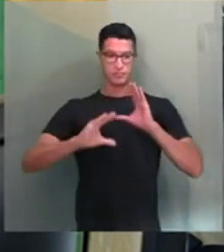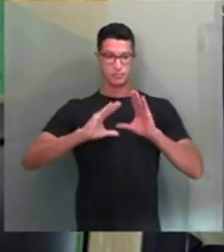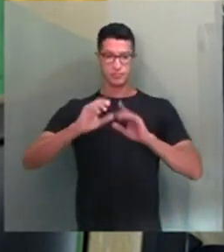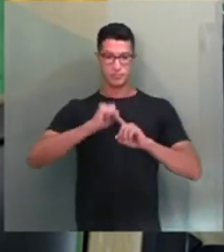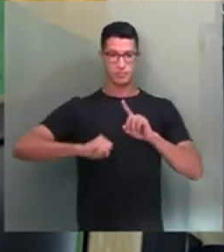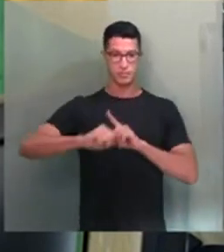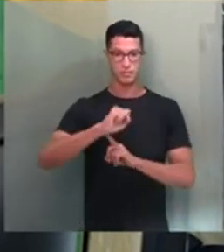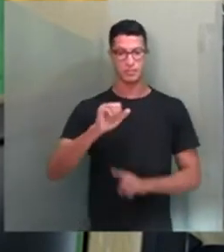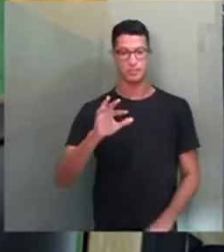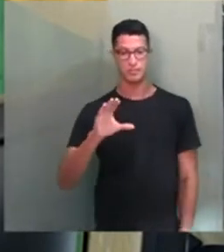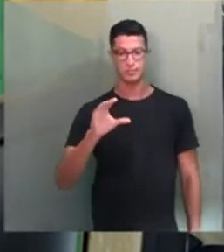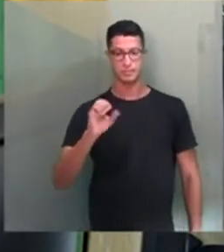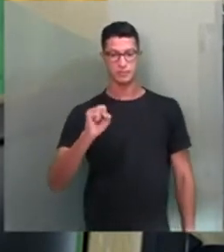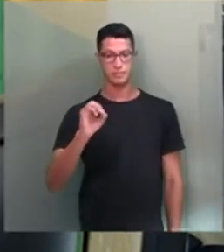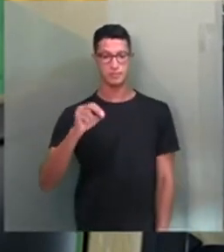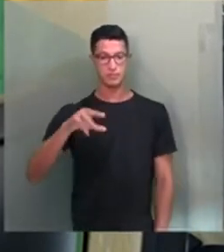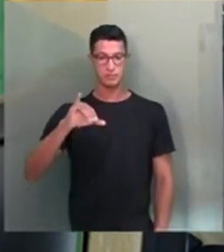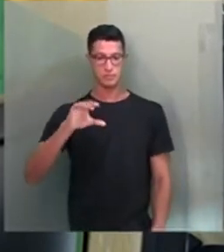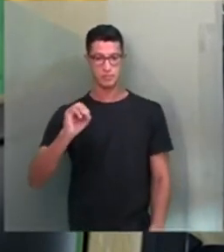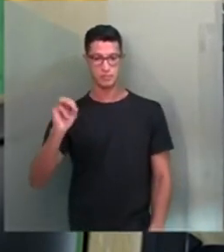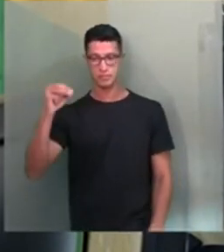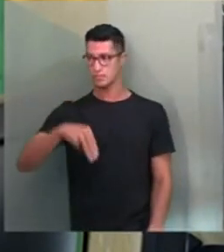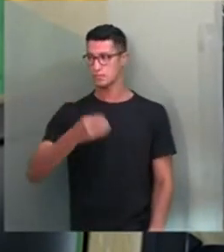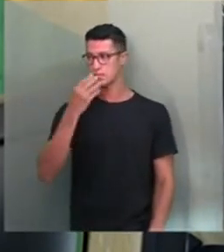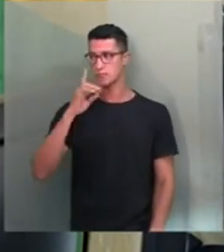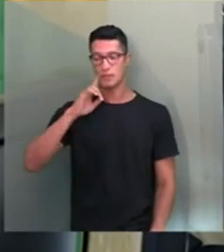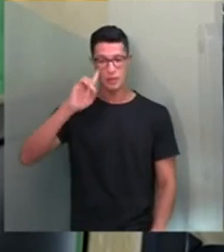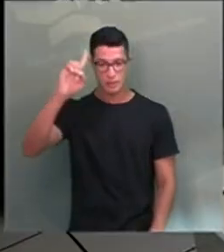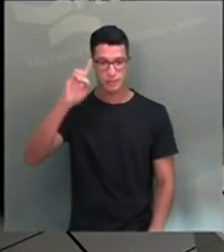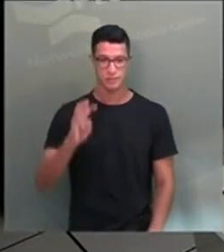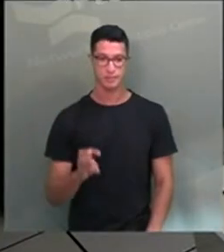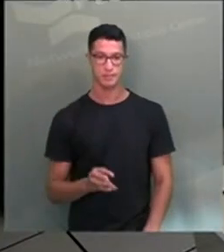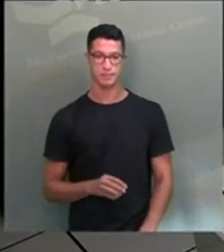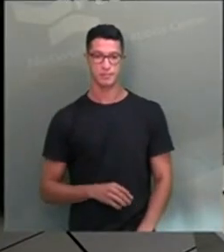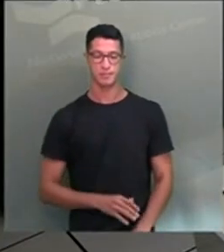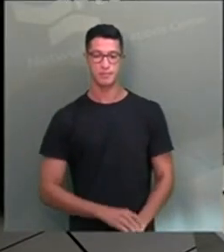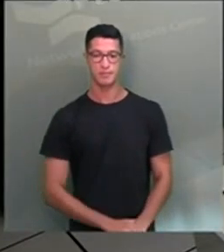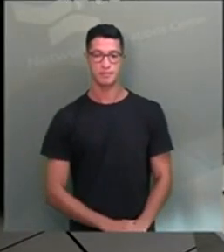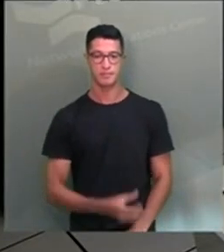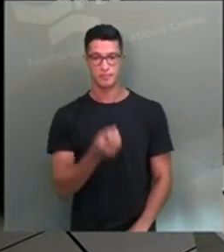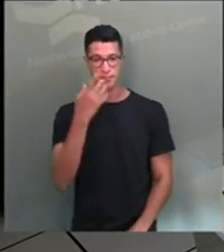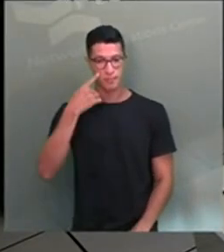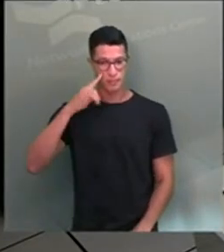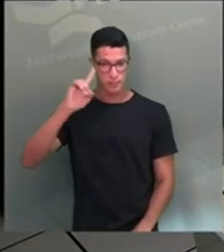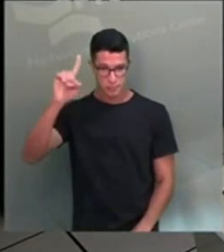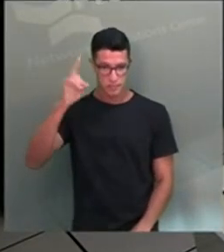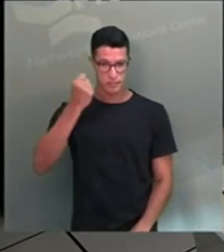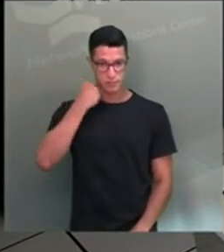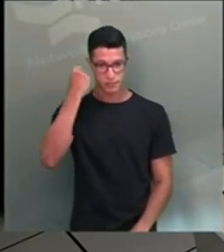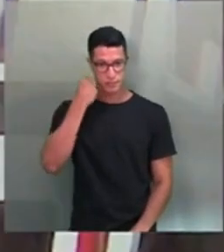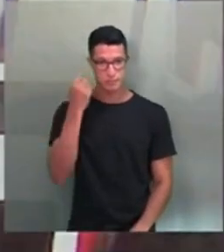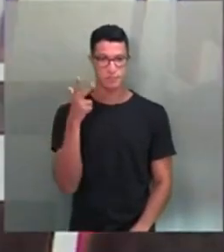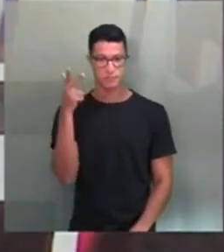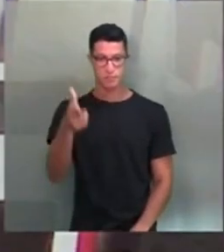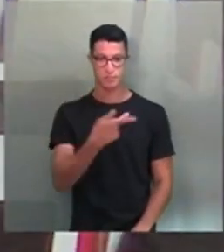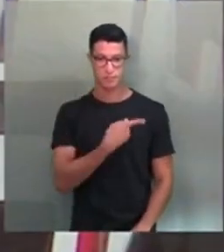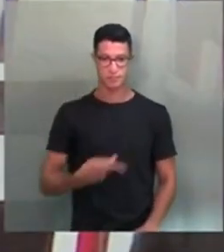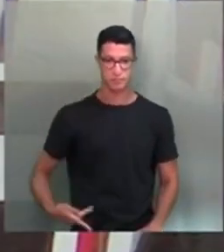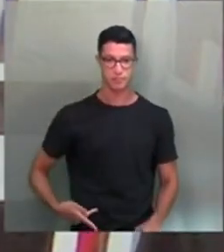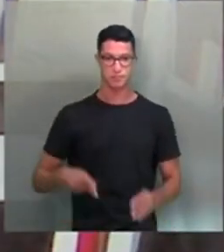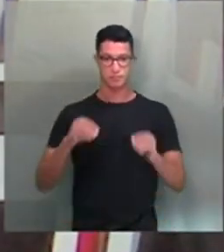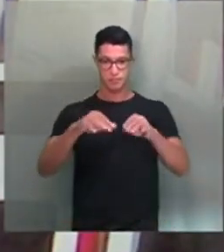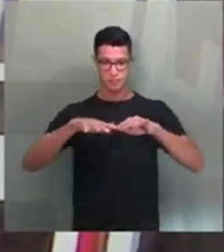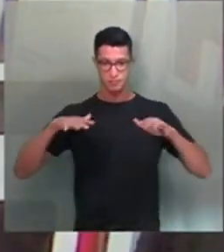SOCICOM. Senhor Fernando, um bom dia. Bom dia, senador. Como presidente da